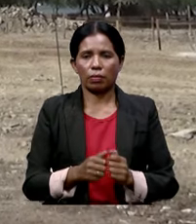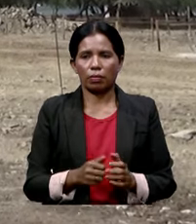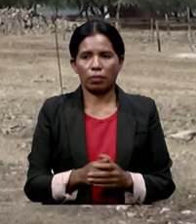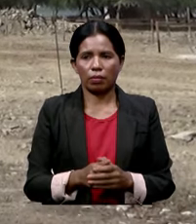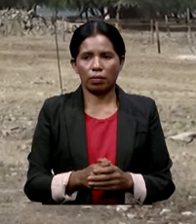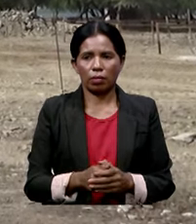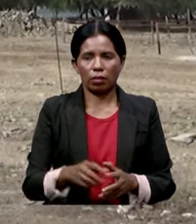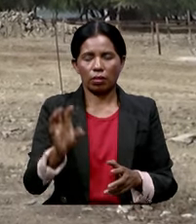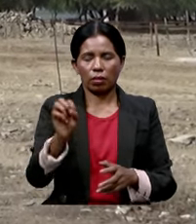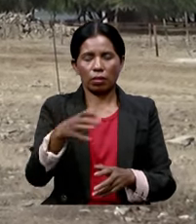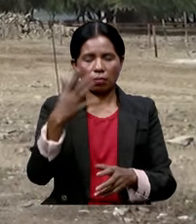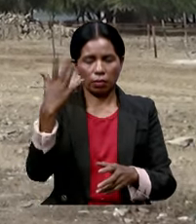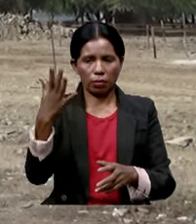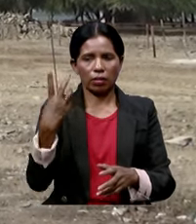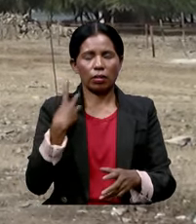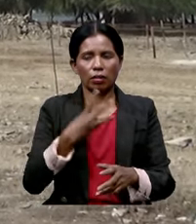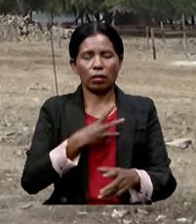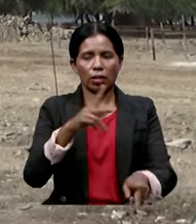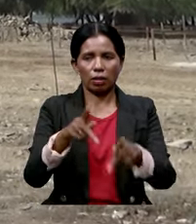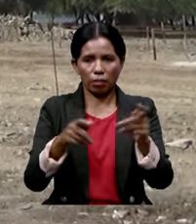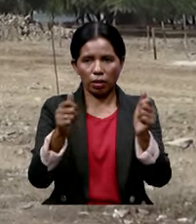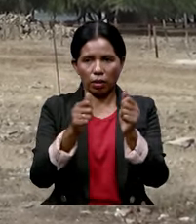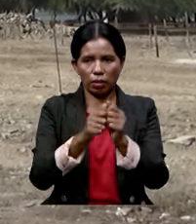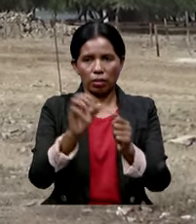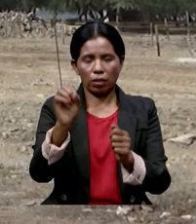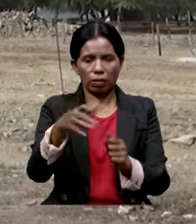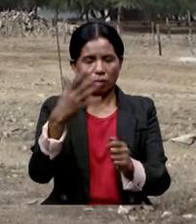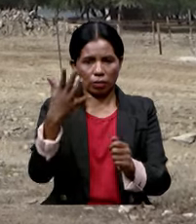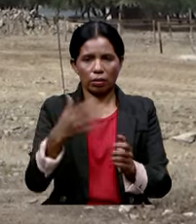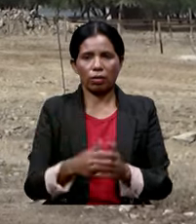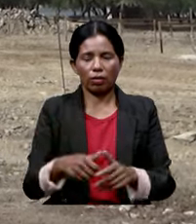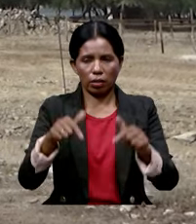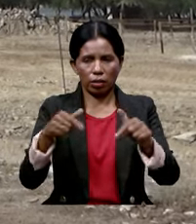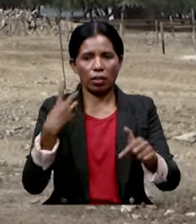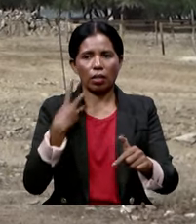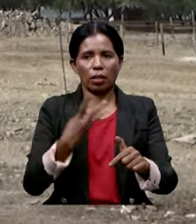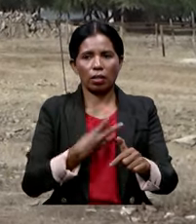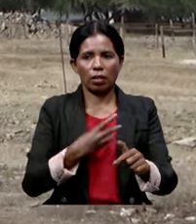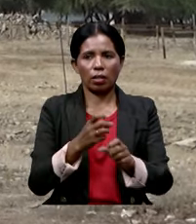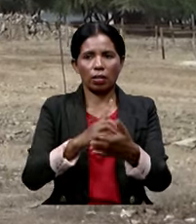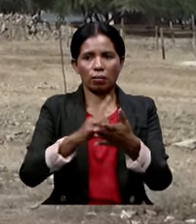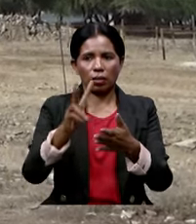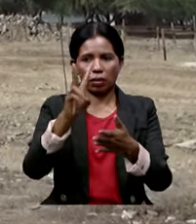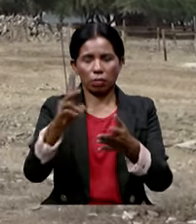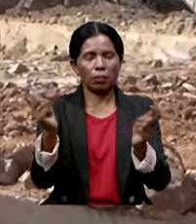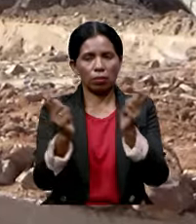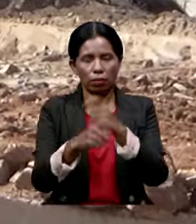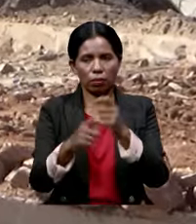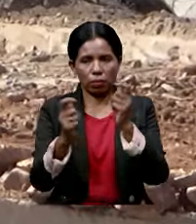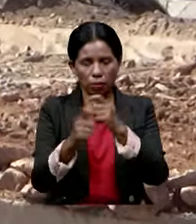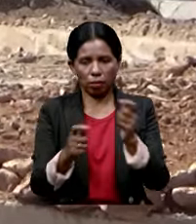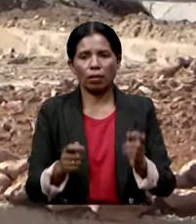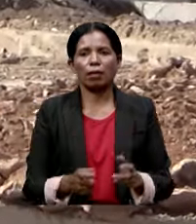15 pesoas, nomos iten yang lokal 15 pesoas. Ne ene ami halos manorua ami troka troka. Epar